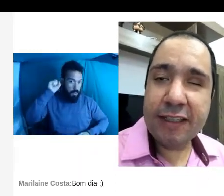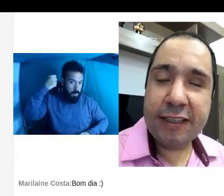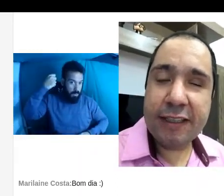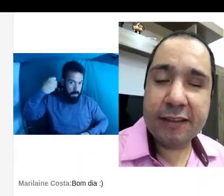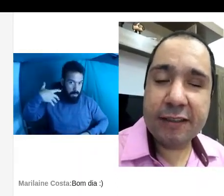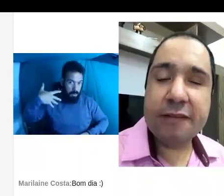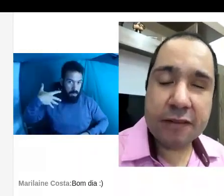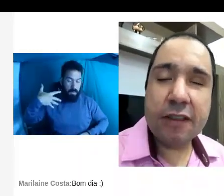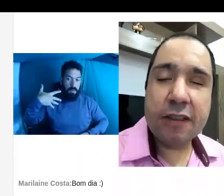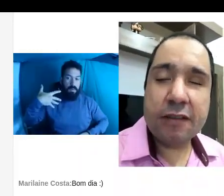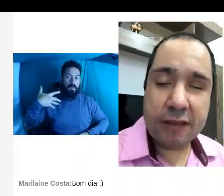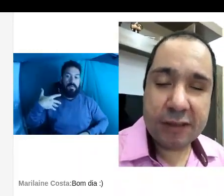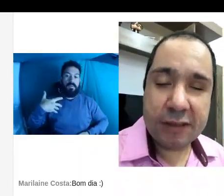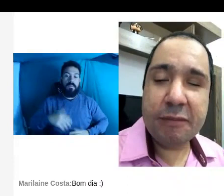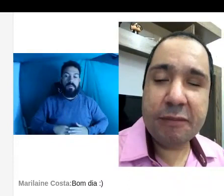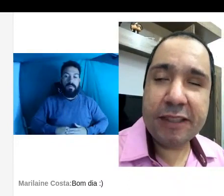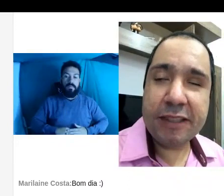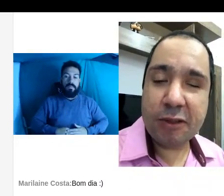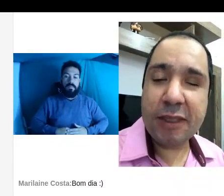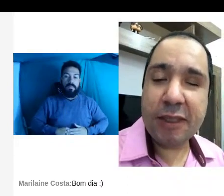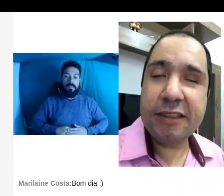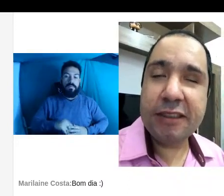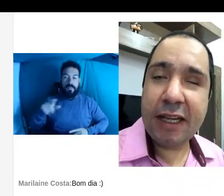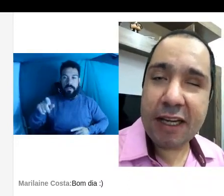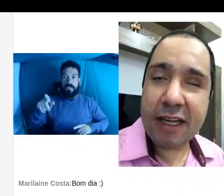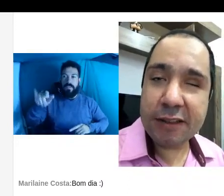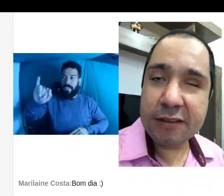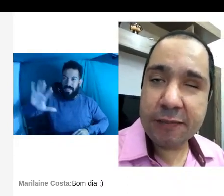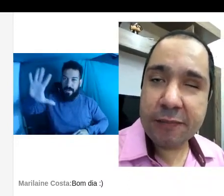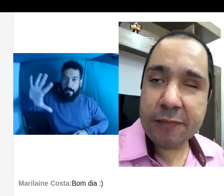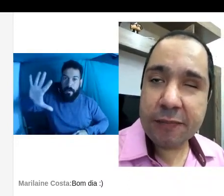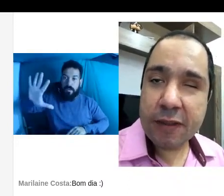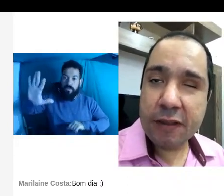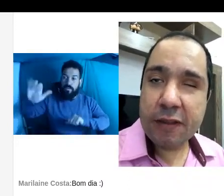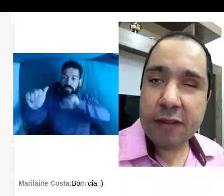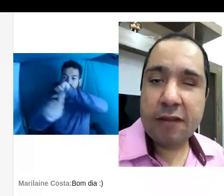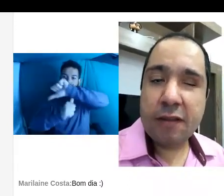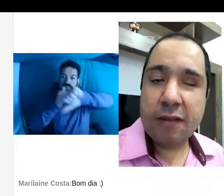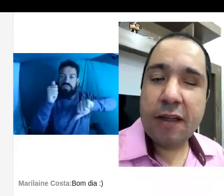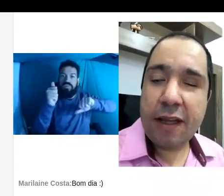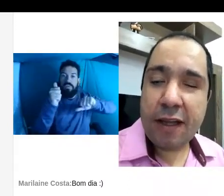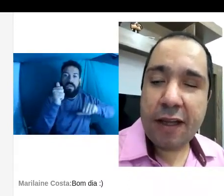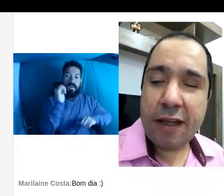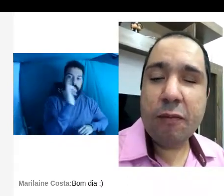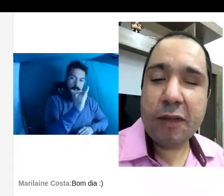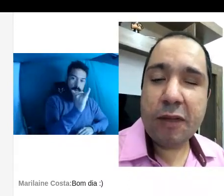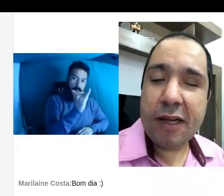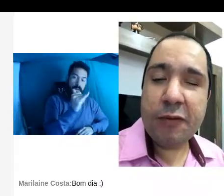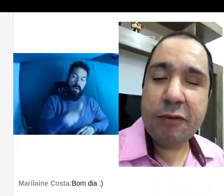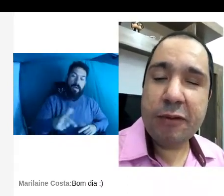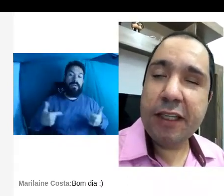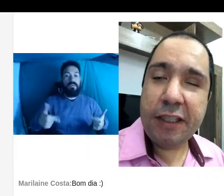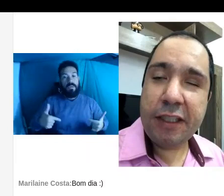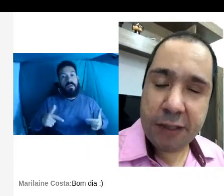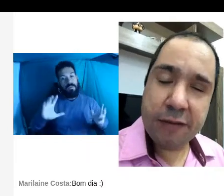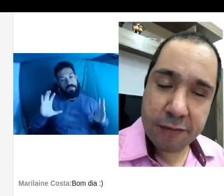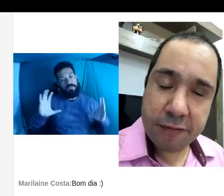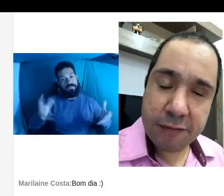que essas imagens transformadas em palavras, é um trabalho feito em equipe.